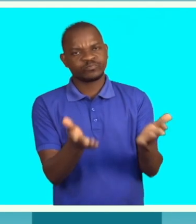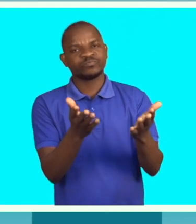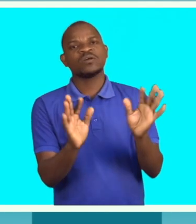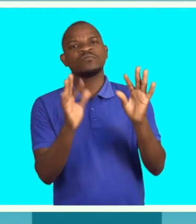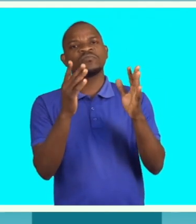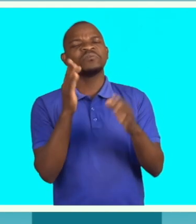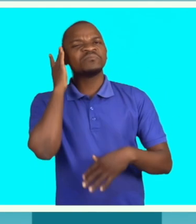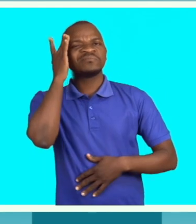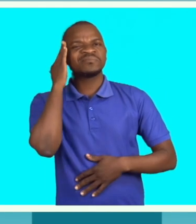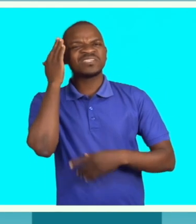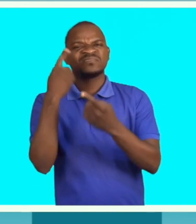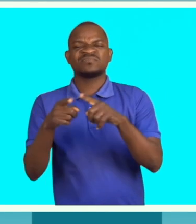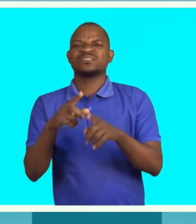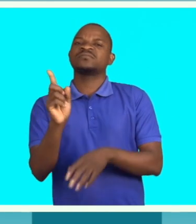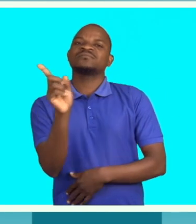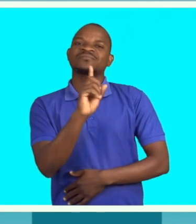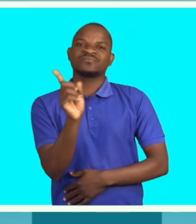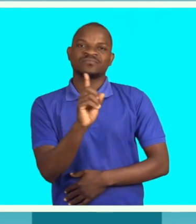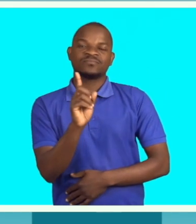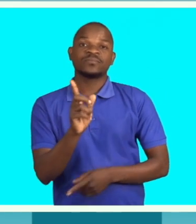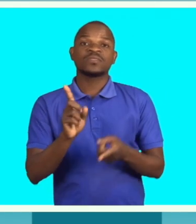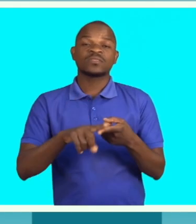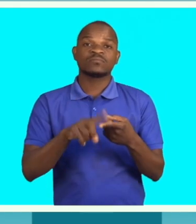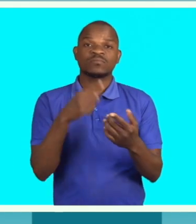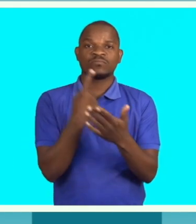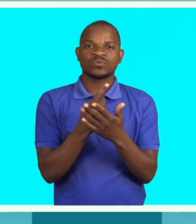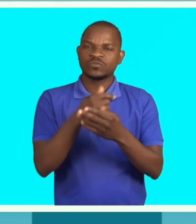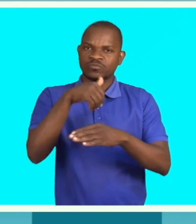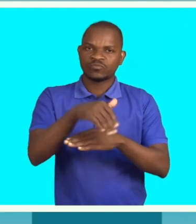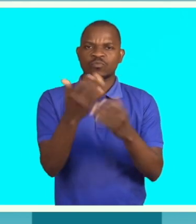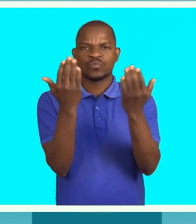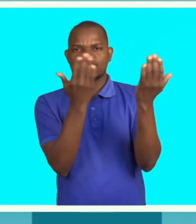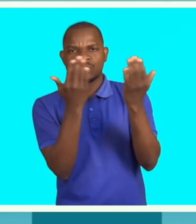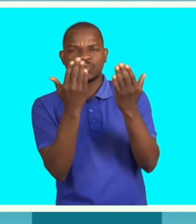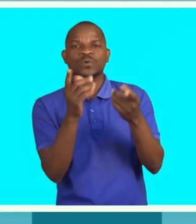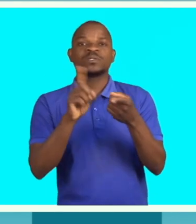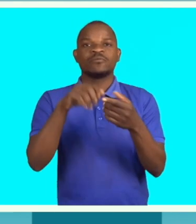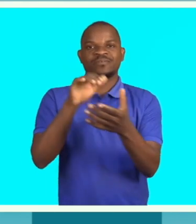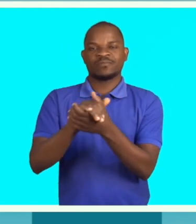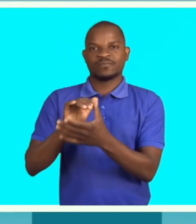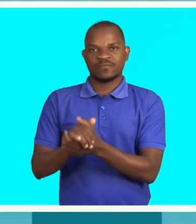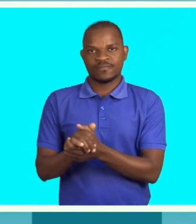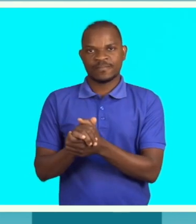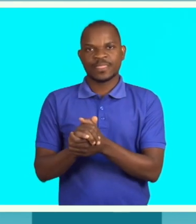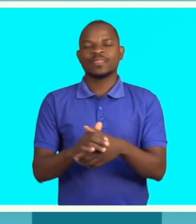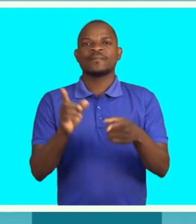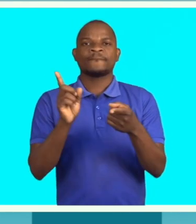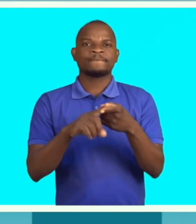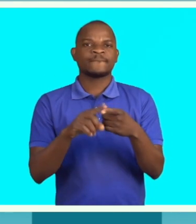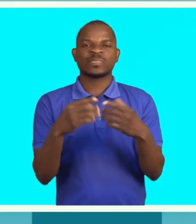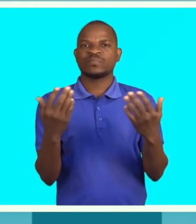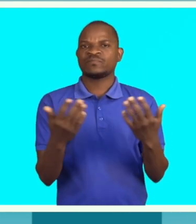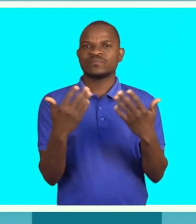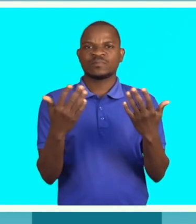coisa. O que tem-se de fazer é estudar, ter amizades, até que eu